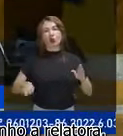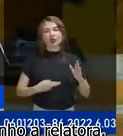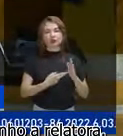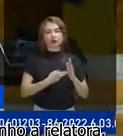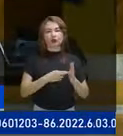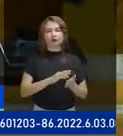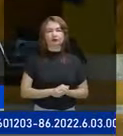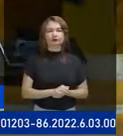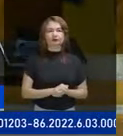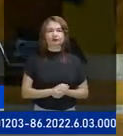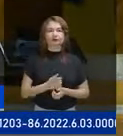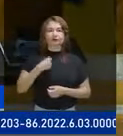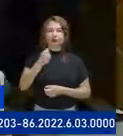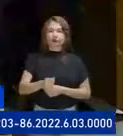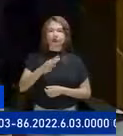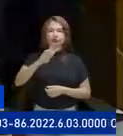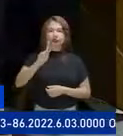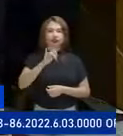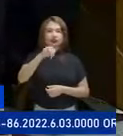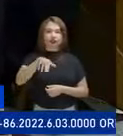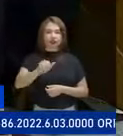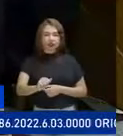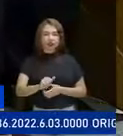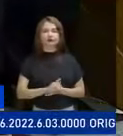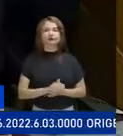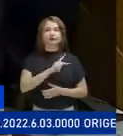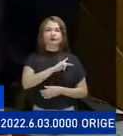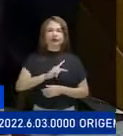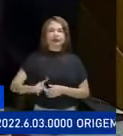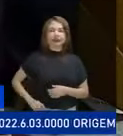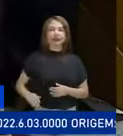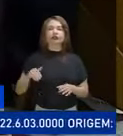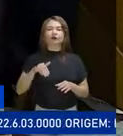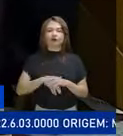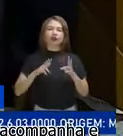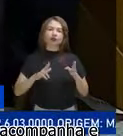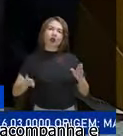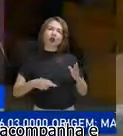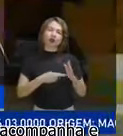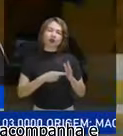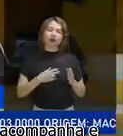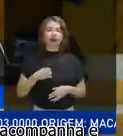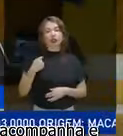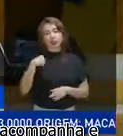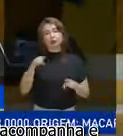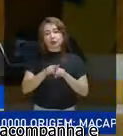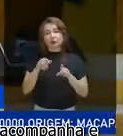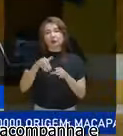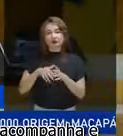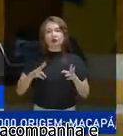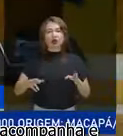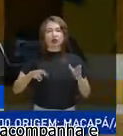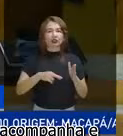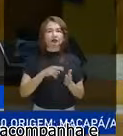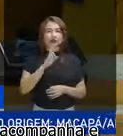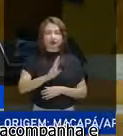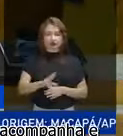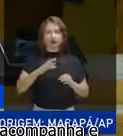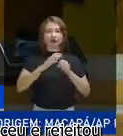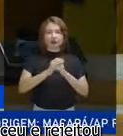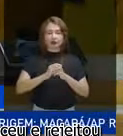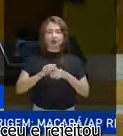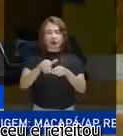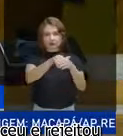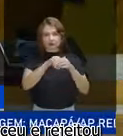Perfeito. Juiz Antina Souza. João Laje. Senhor presidente, eu acompanho a relatora. também acompanha, anuncia o resultado. TRE da